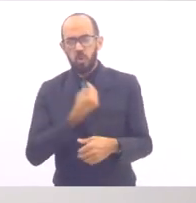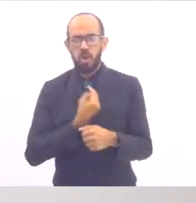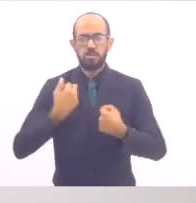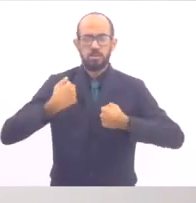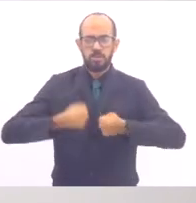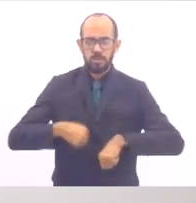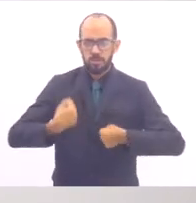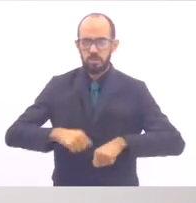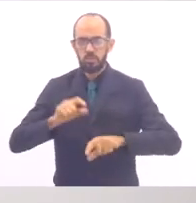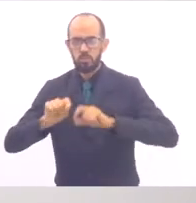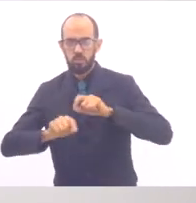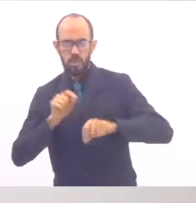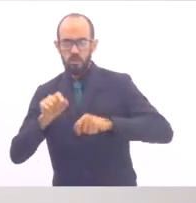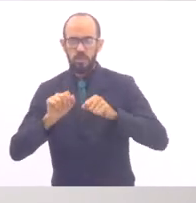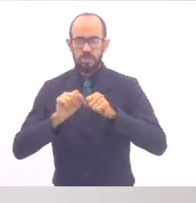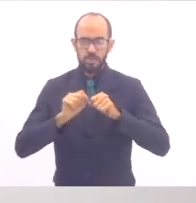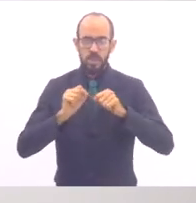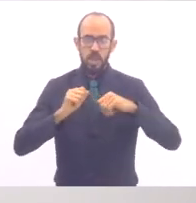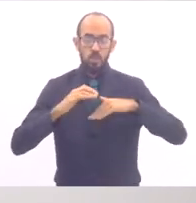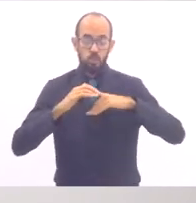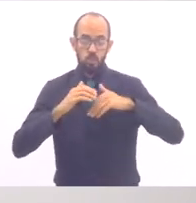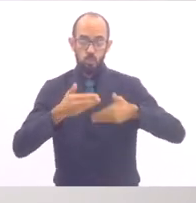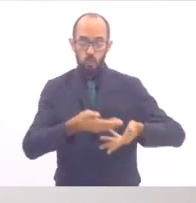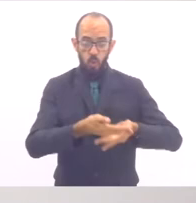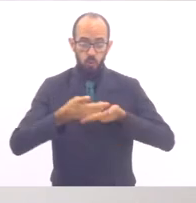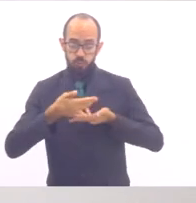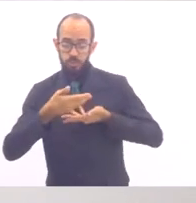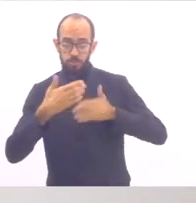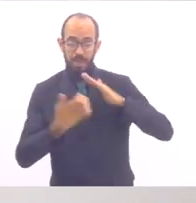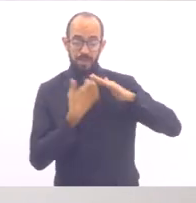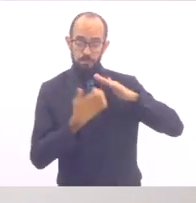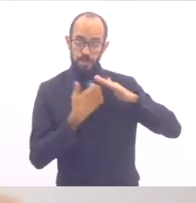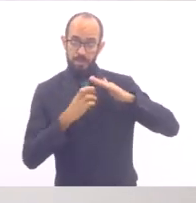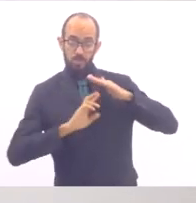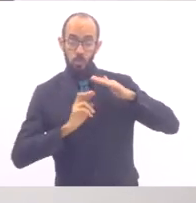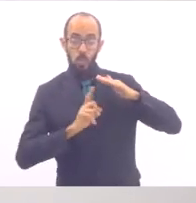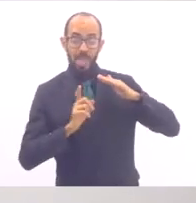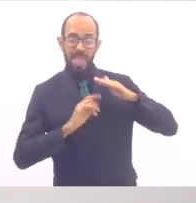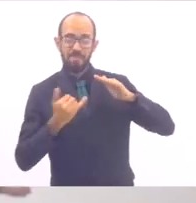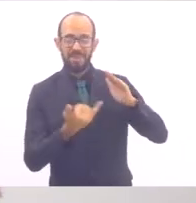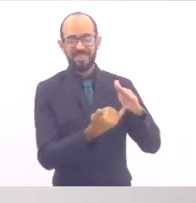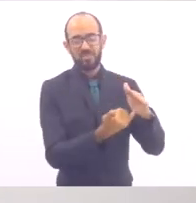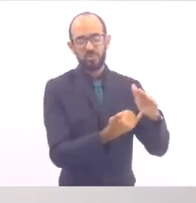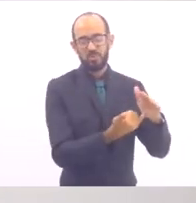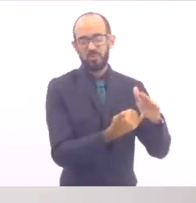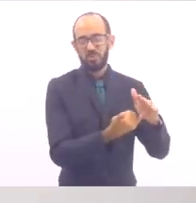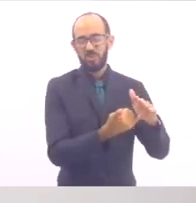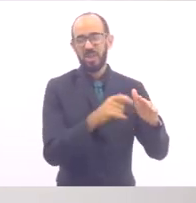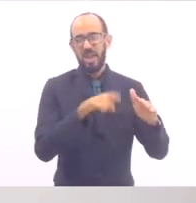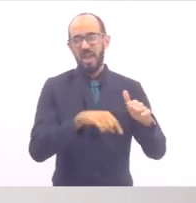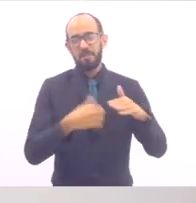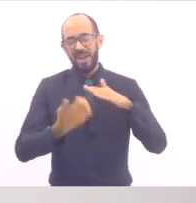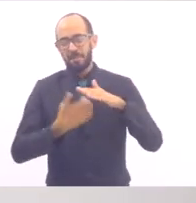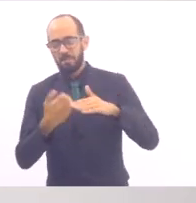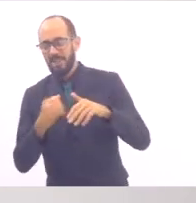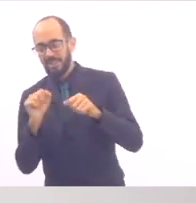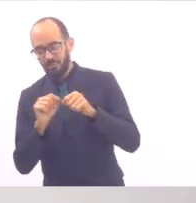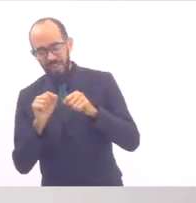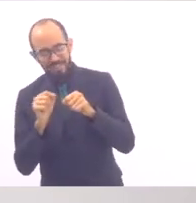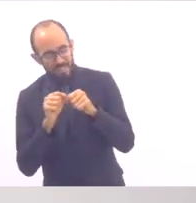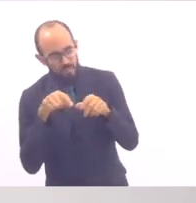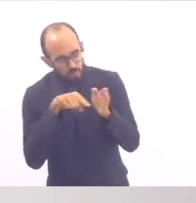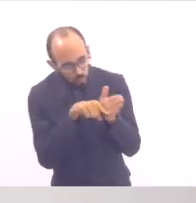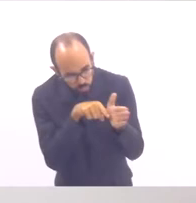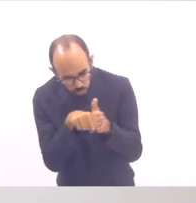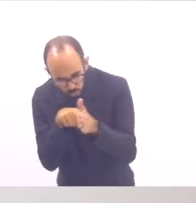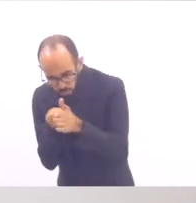esse chamamento não vai ser para as cooperativas se inscreverem, vão ser para as empresas prestarem esse serviço. E vai prestar